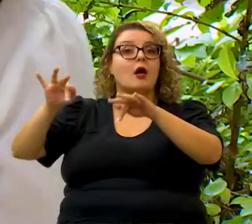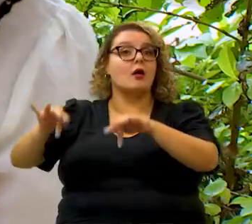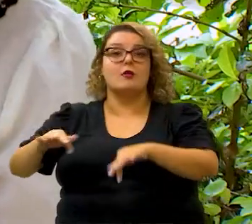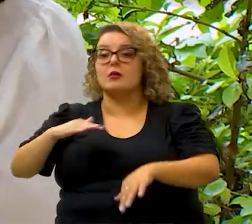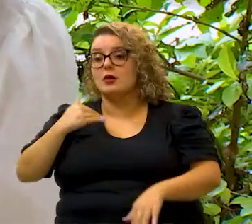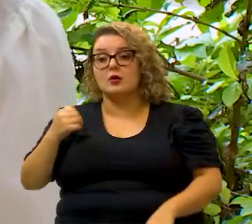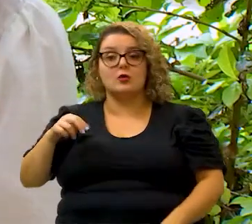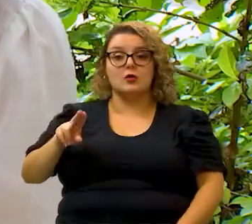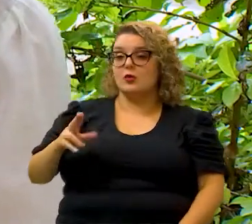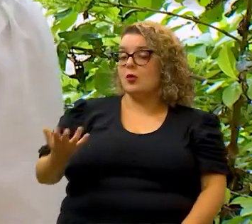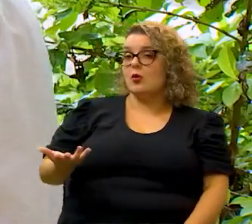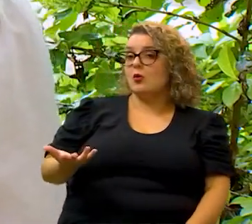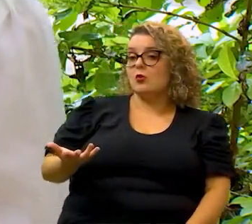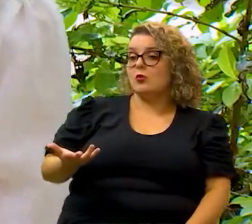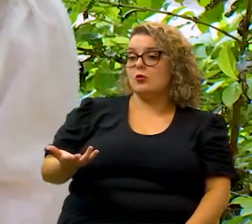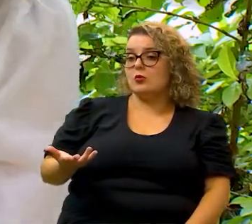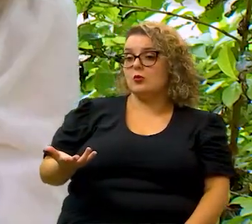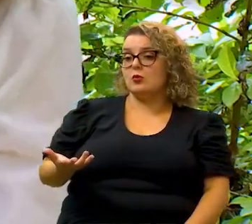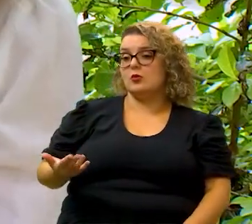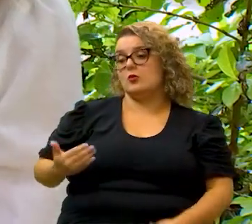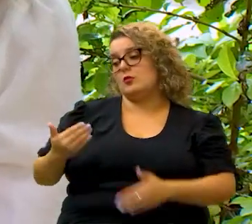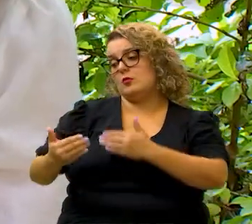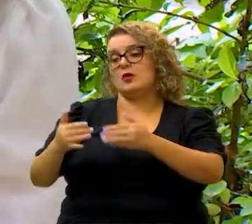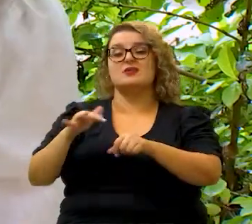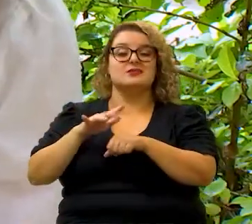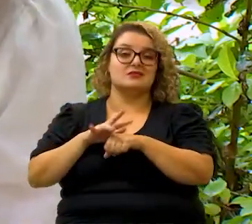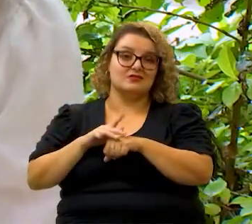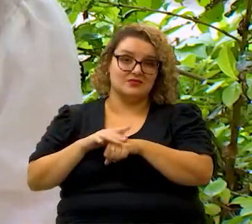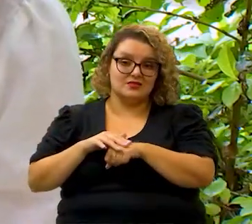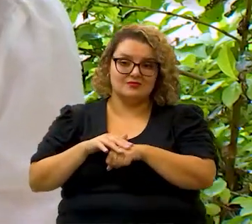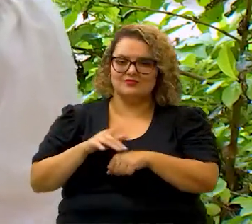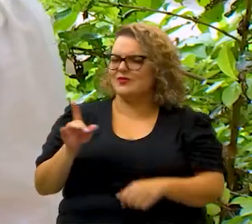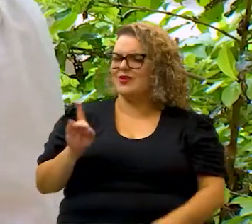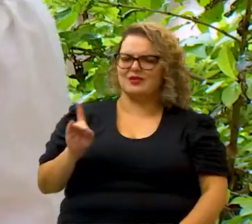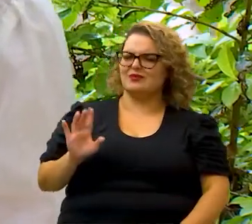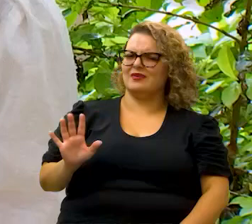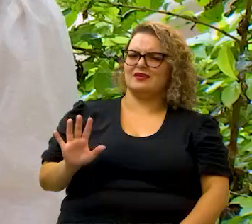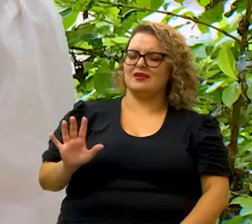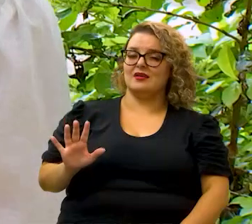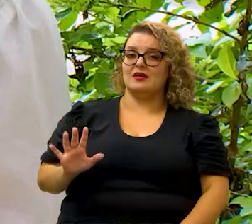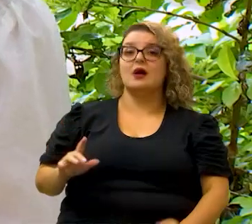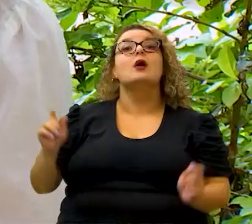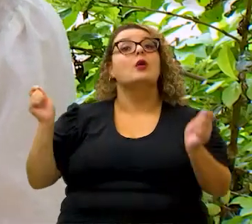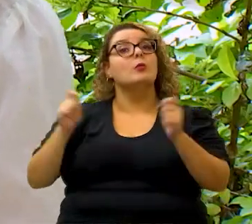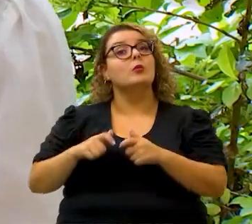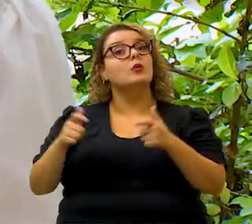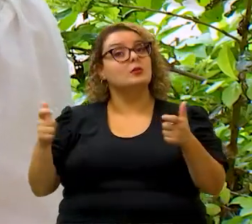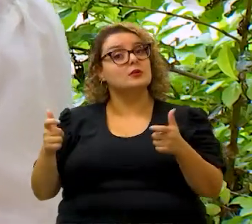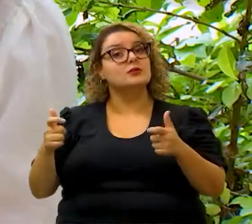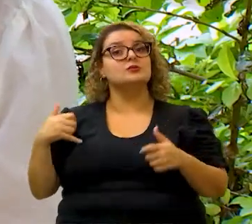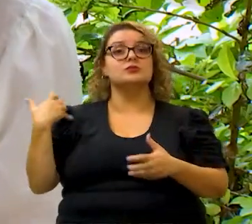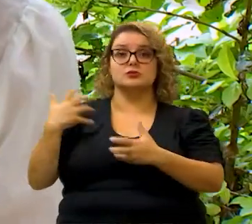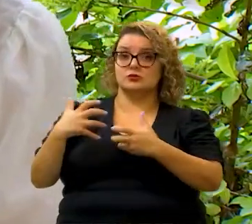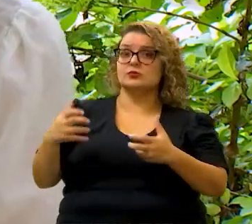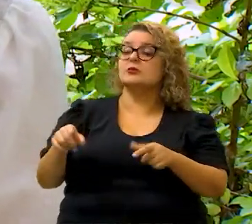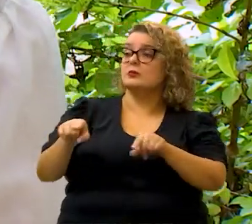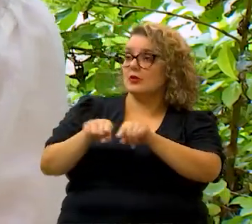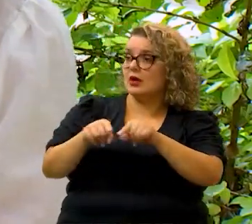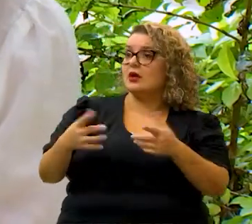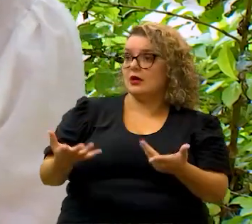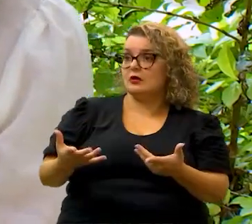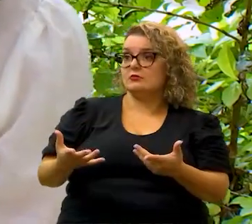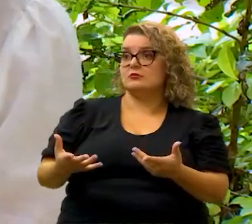à finitude, né, à morte ou ao processo de adoecimento. E não é só isso, há potencialidades